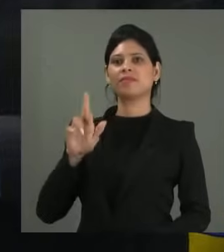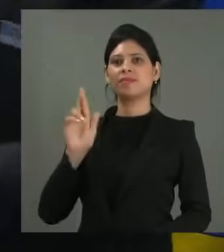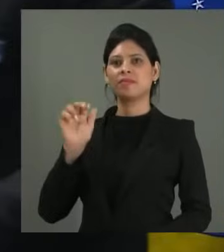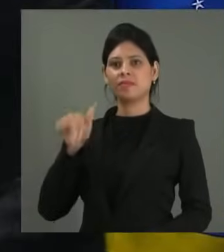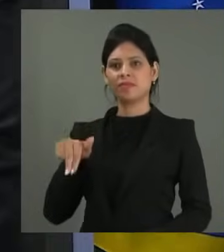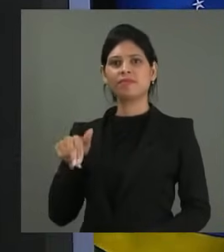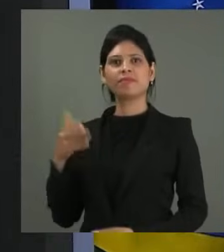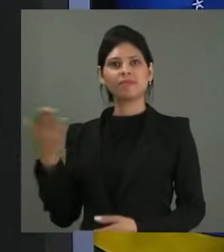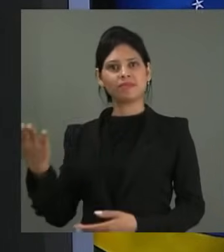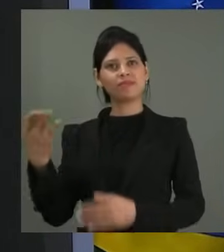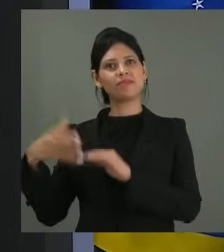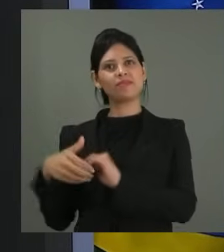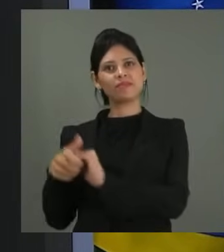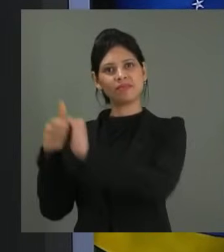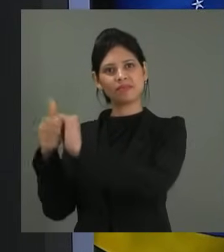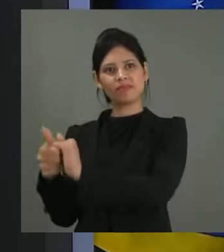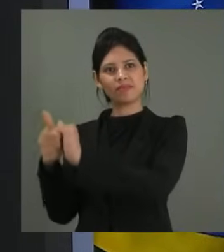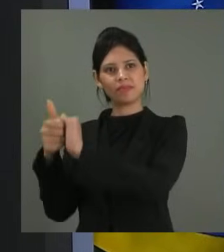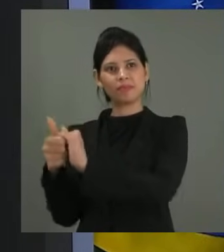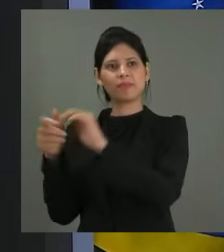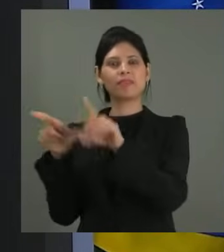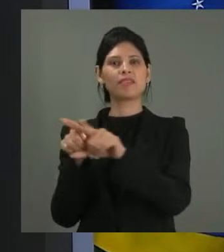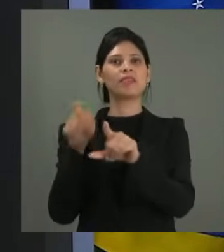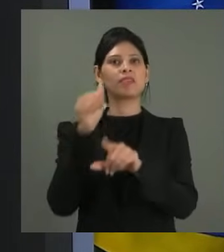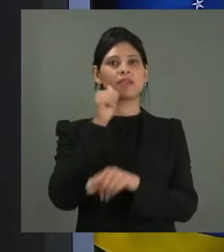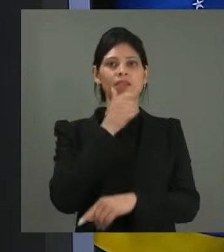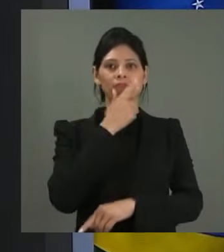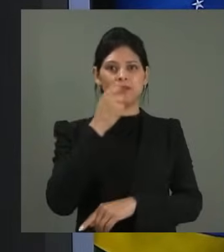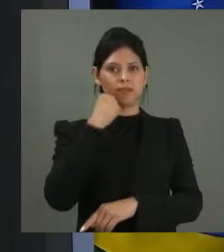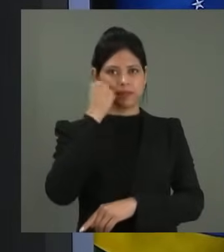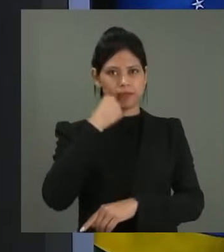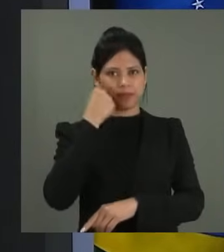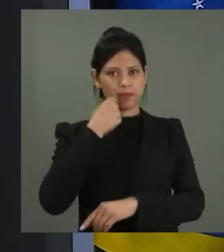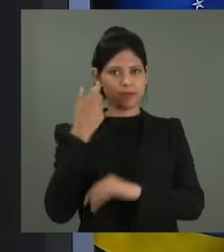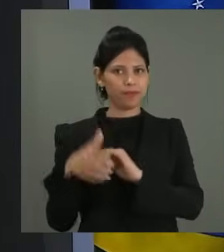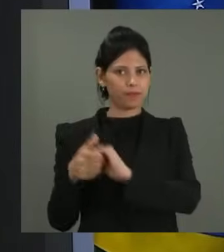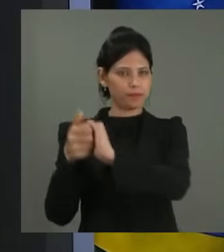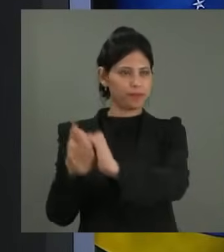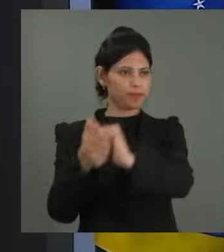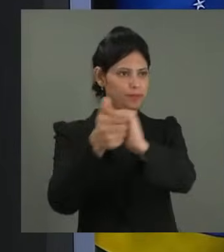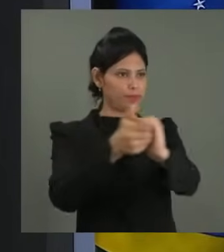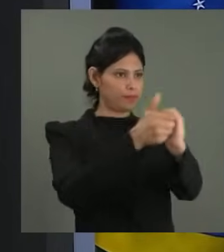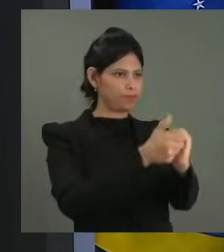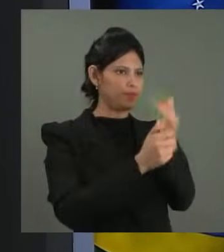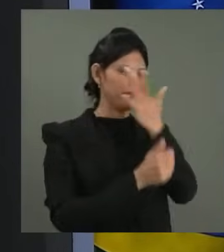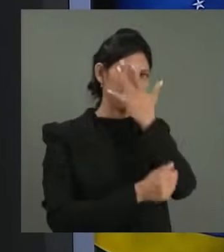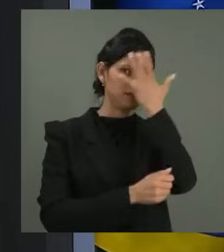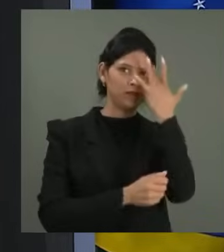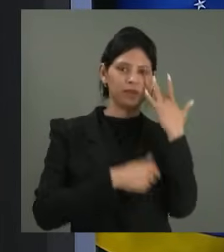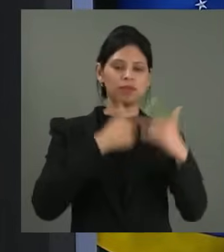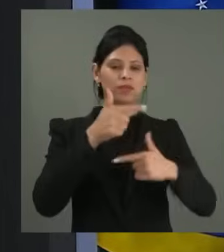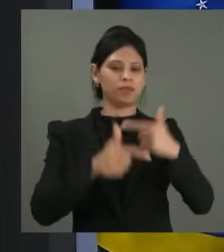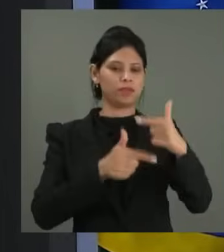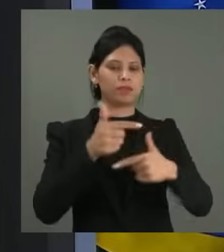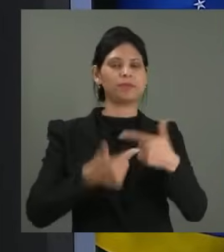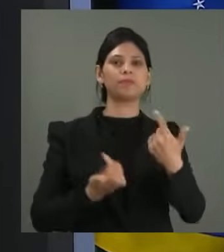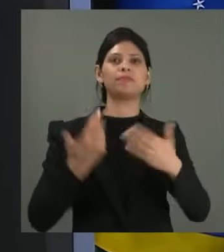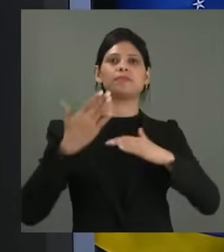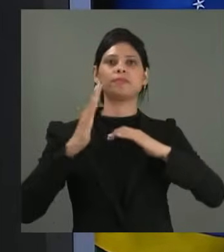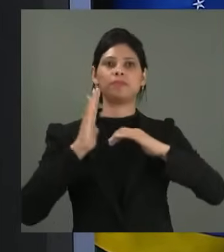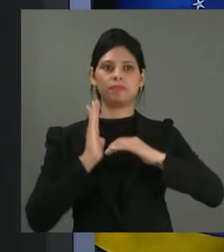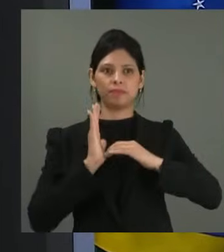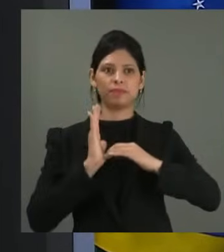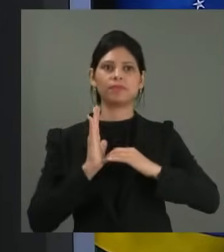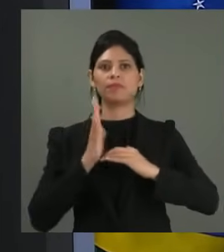Queria saudar as senhoras senadoras, senhores senadores, funcionários dessa casa,